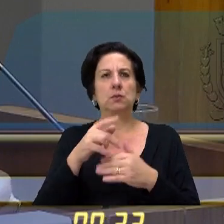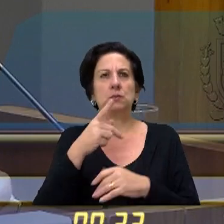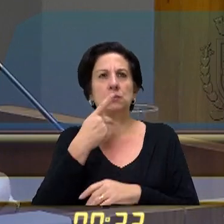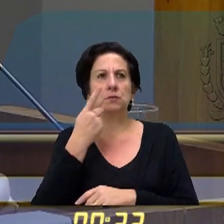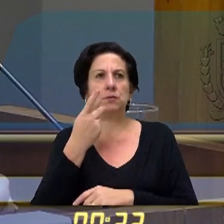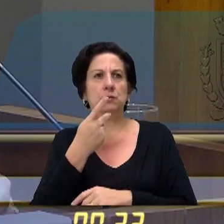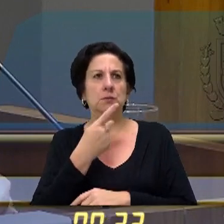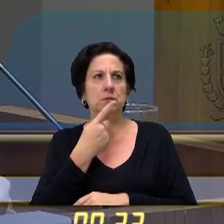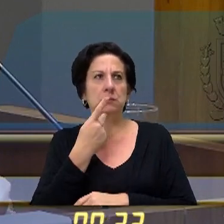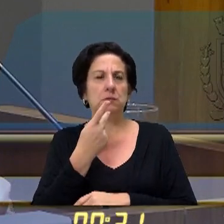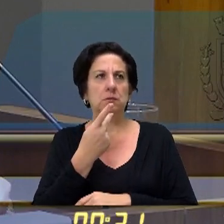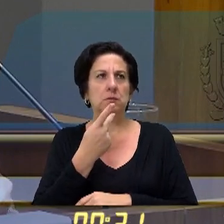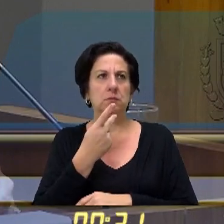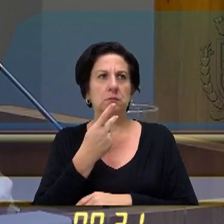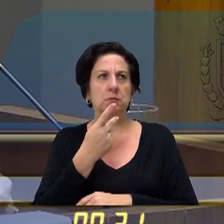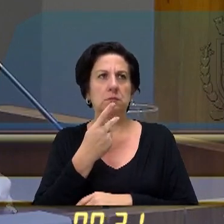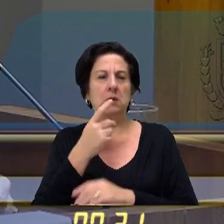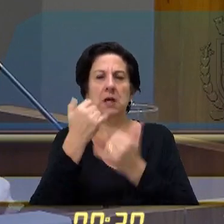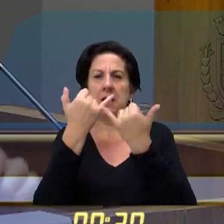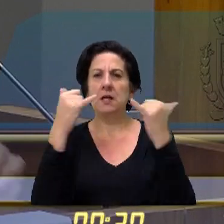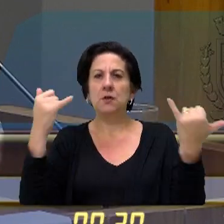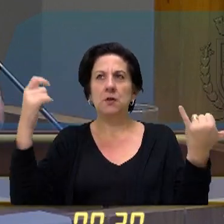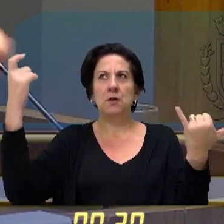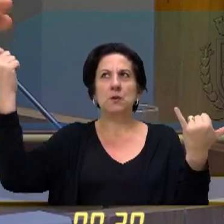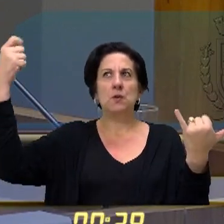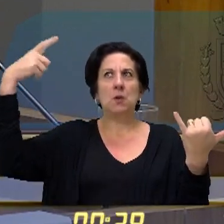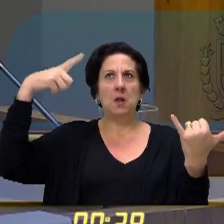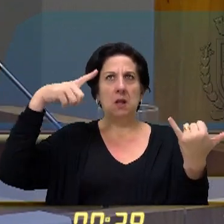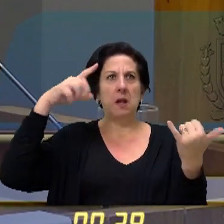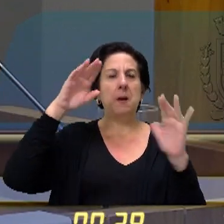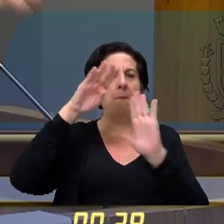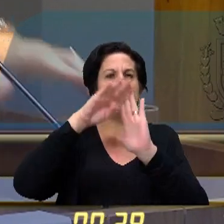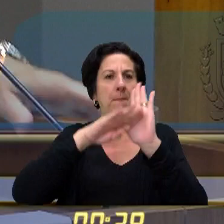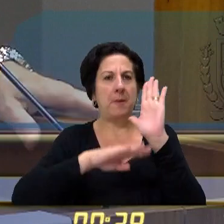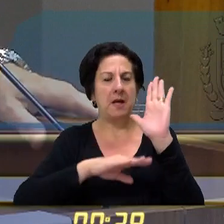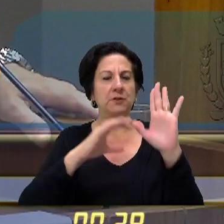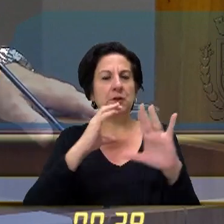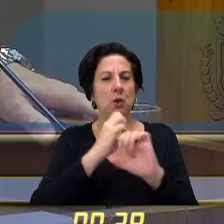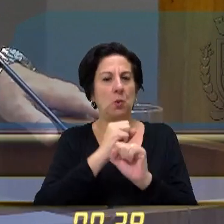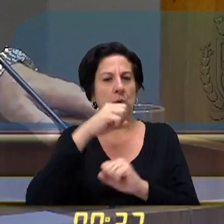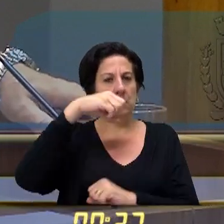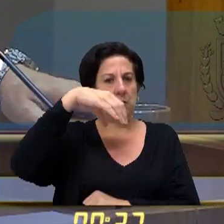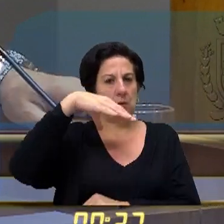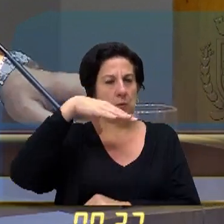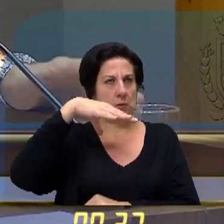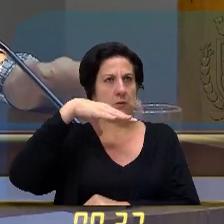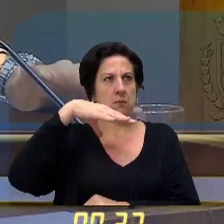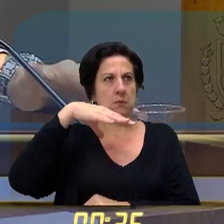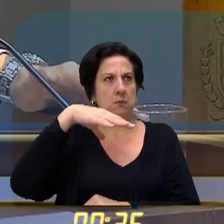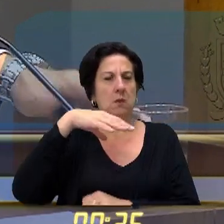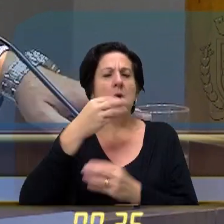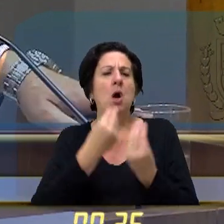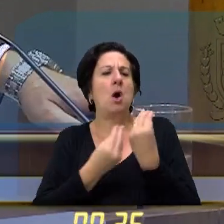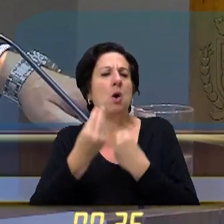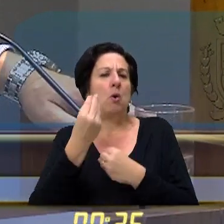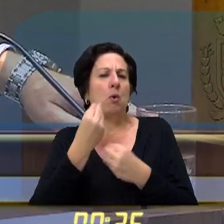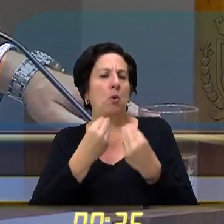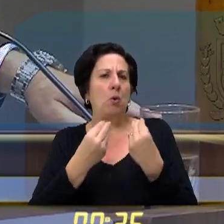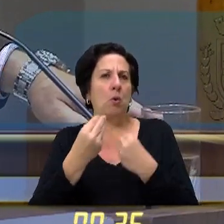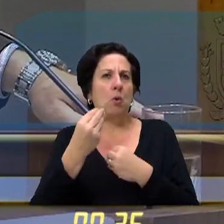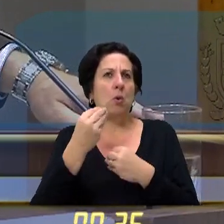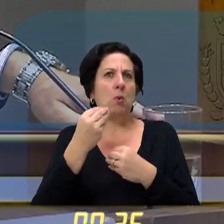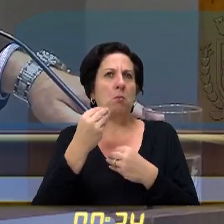aquelas energia solar, né? E baixa a conta da luz. Como fica